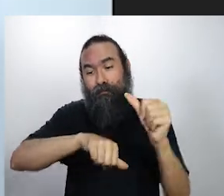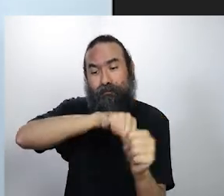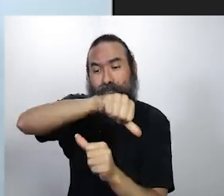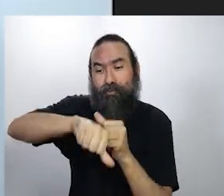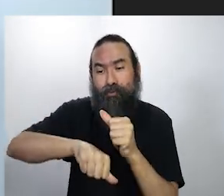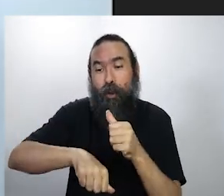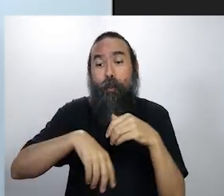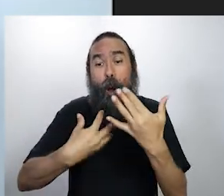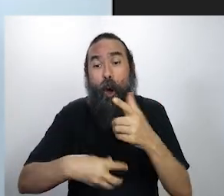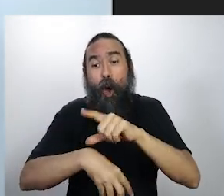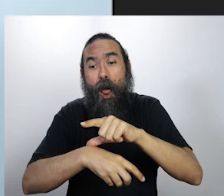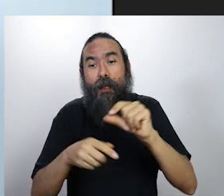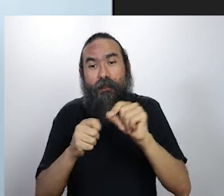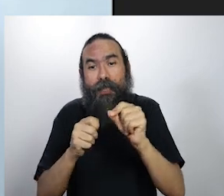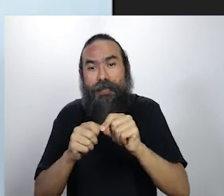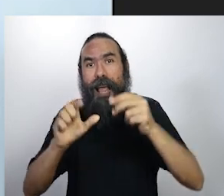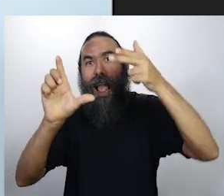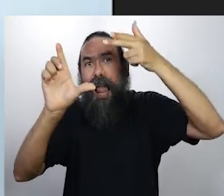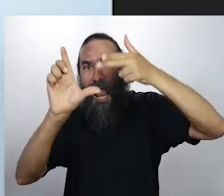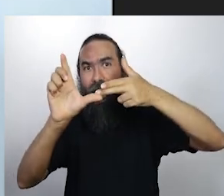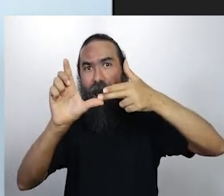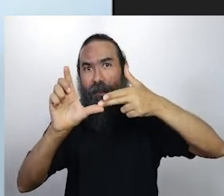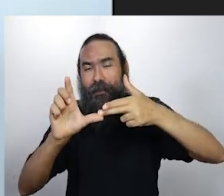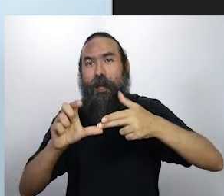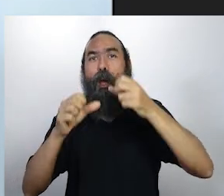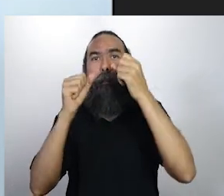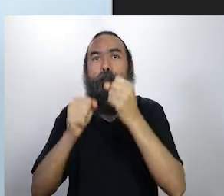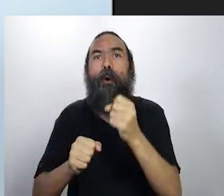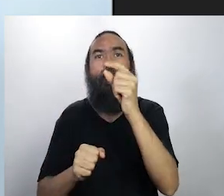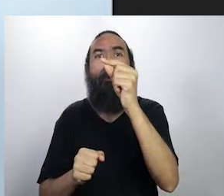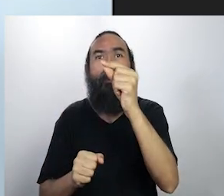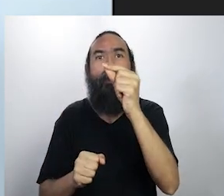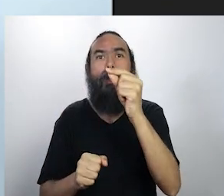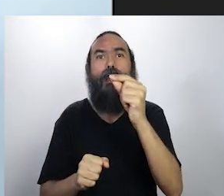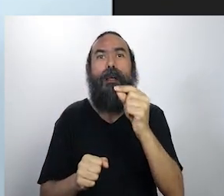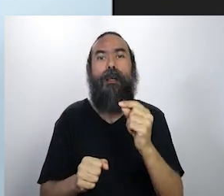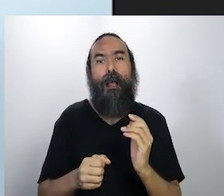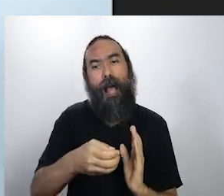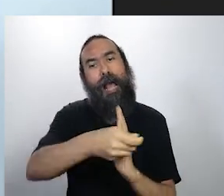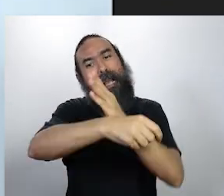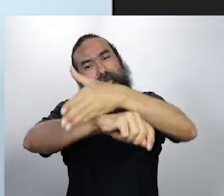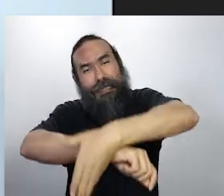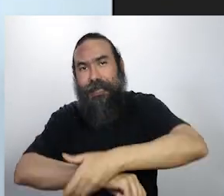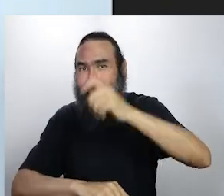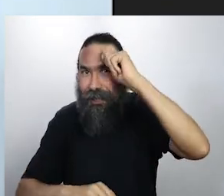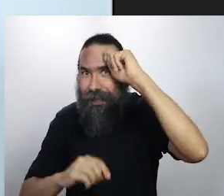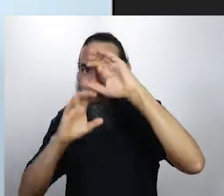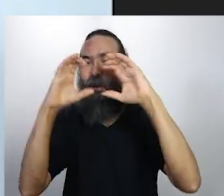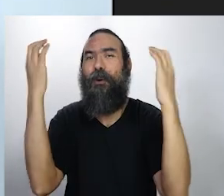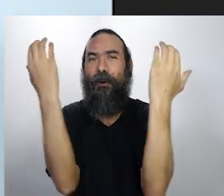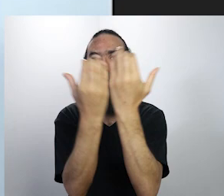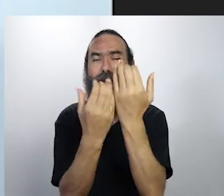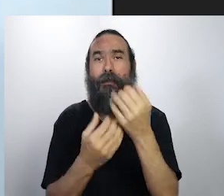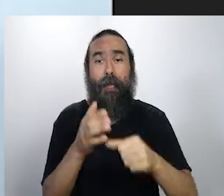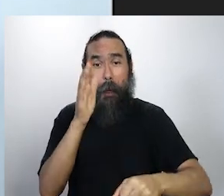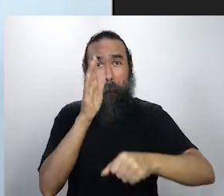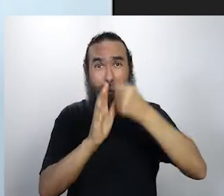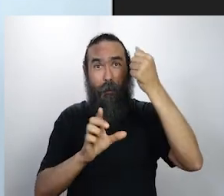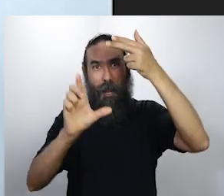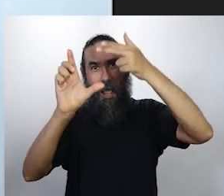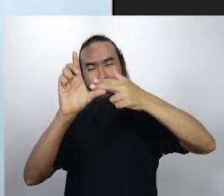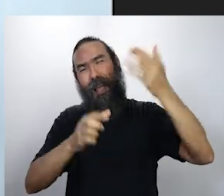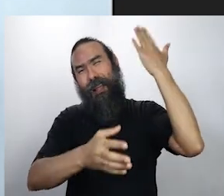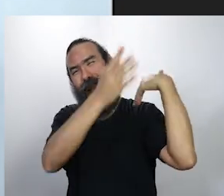A primeira live foi no dia 30 de junho, que nós iniciamos. Ela acontece no Facebook, na minha página,